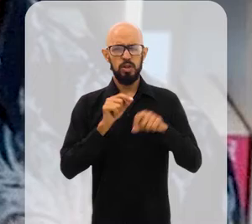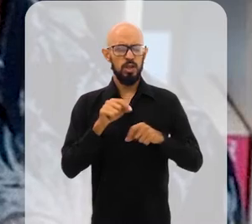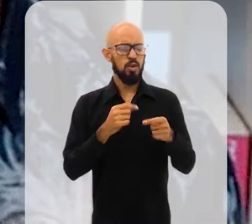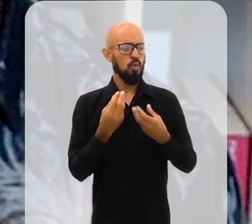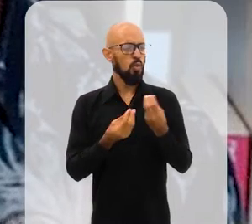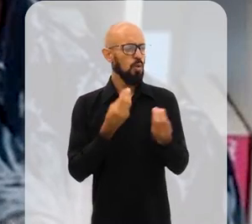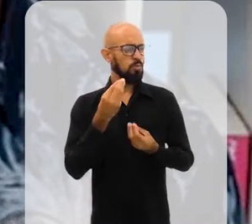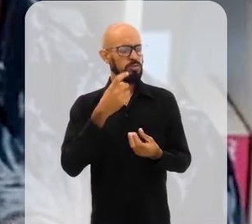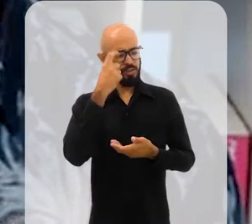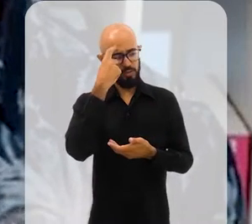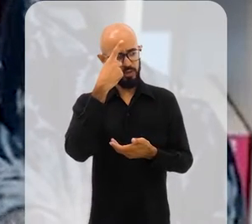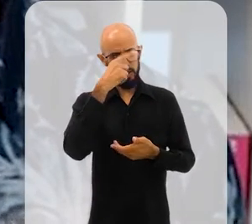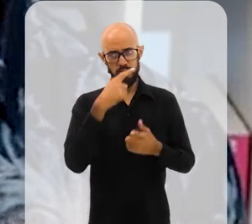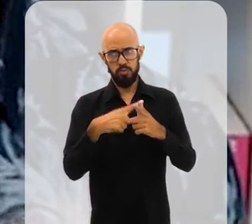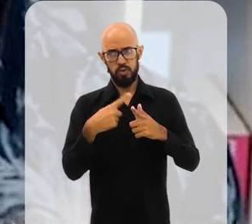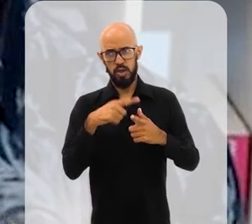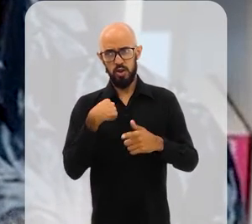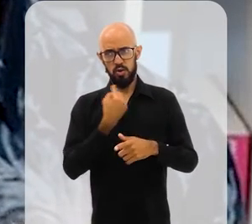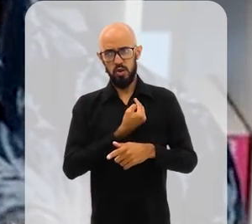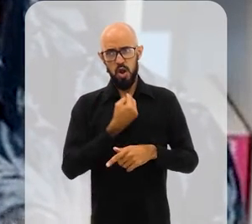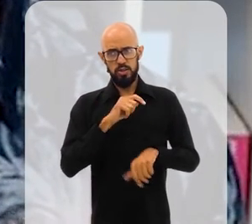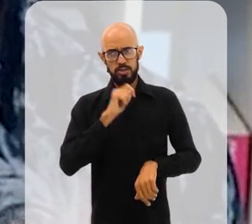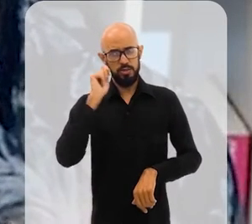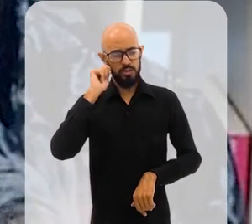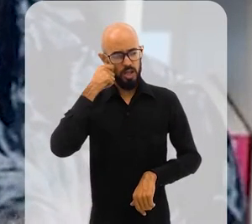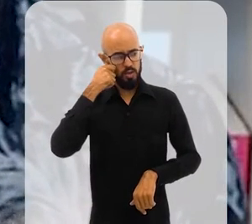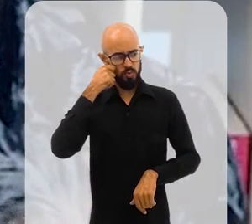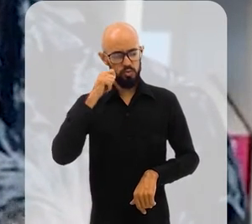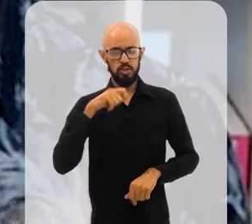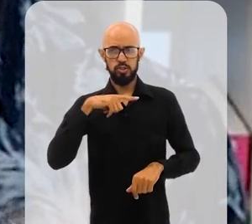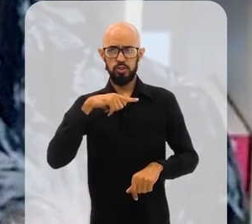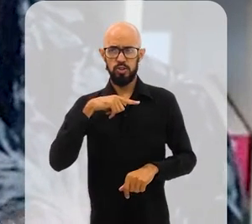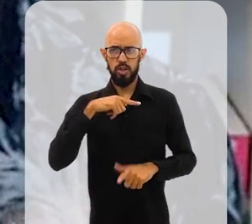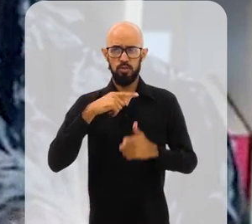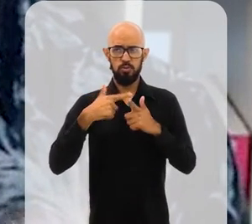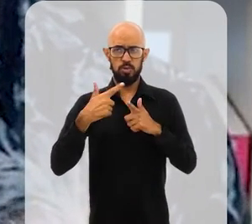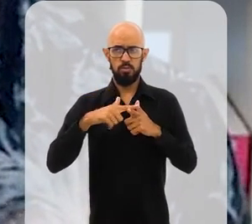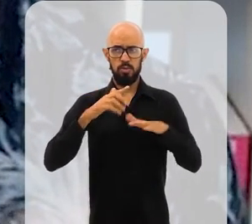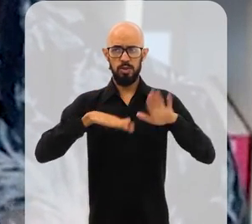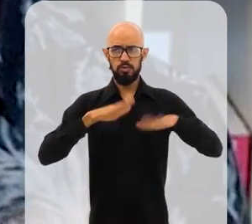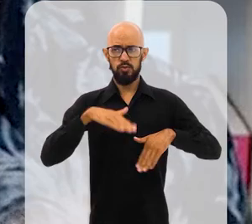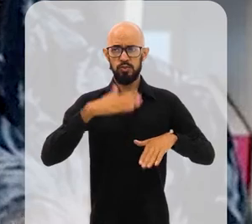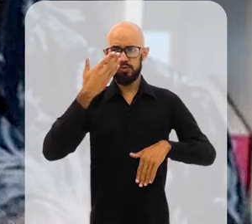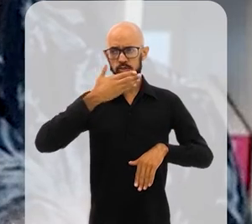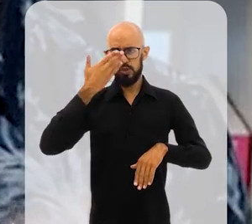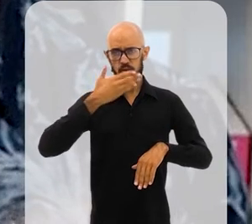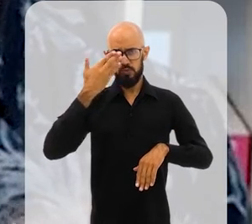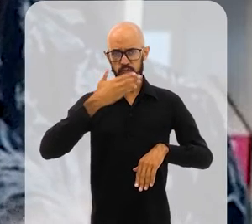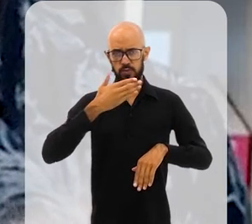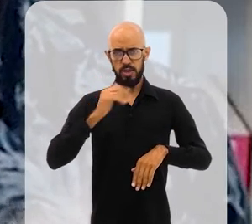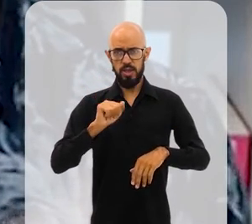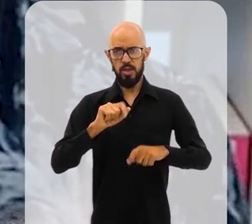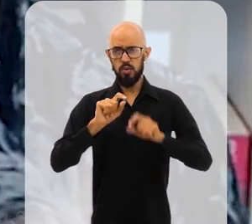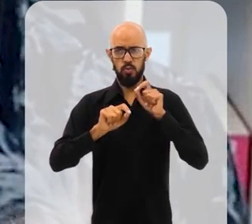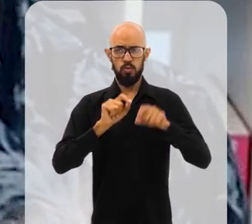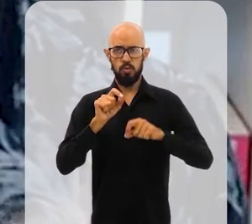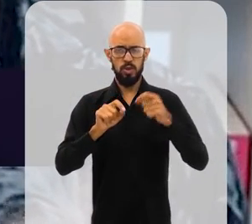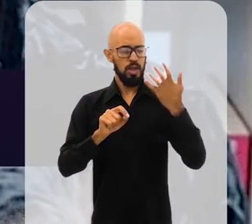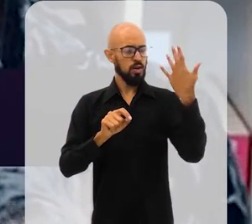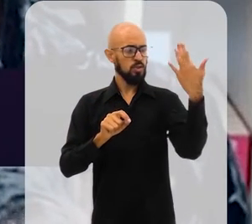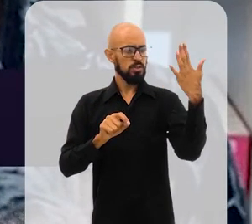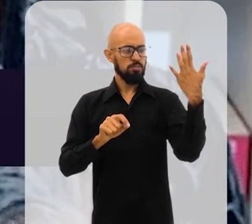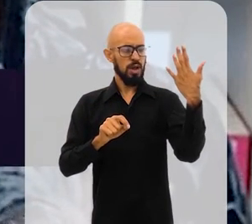que nós, negros, temos o problema de não ver a nossa imagem